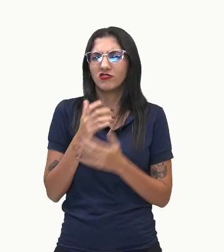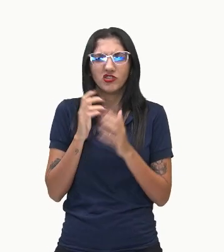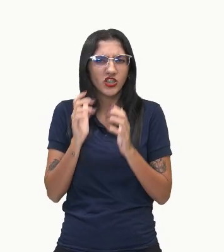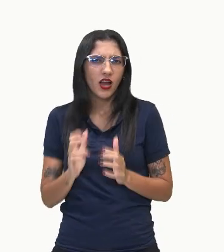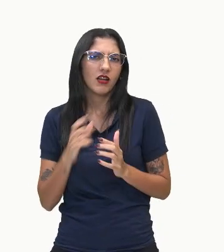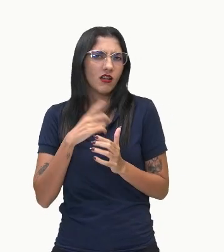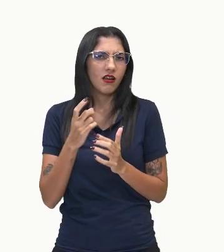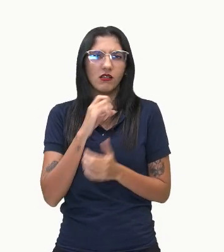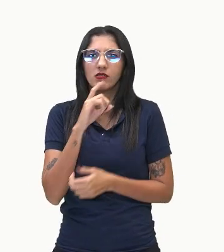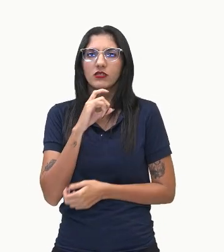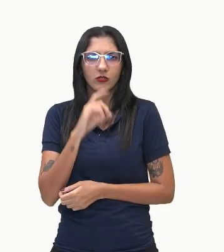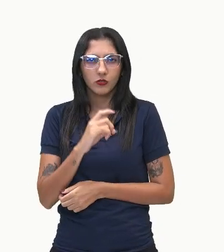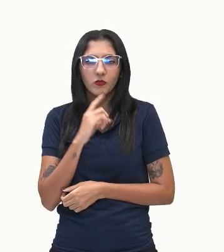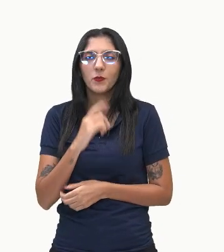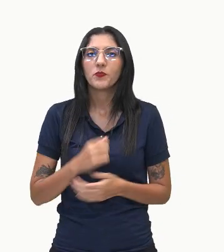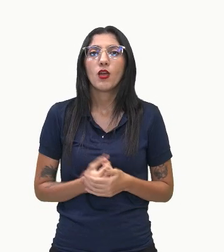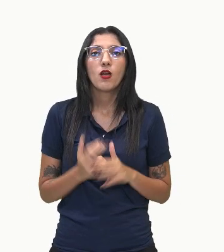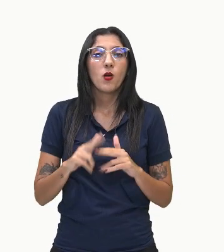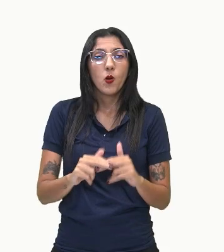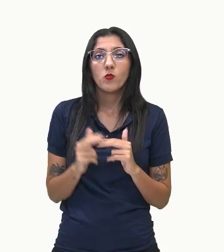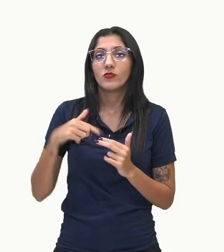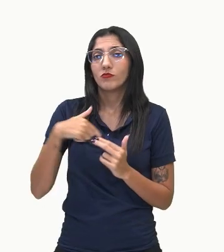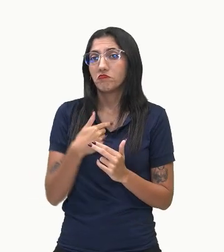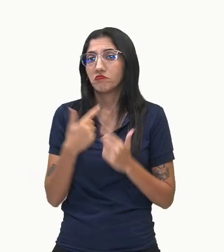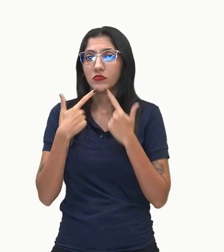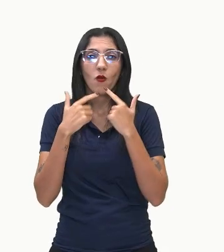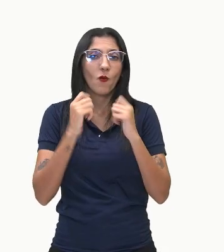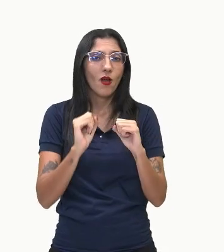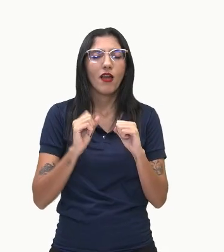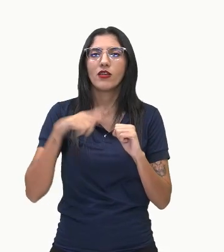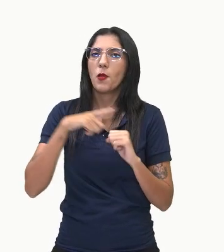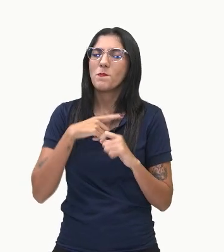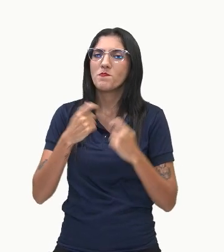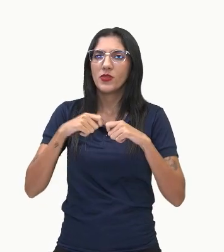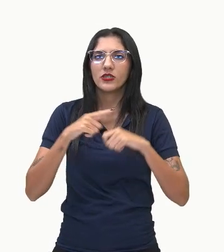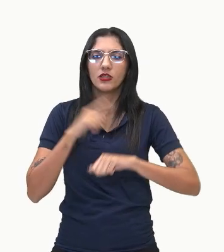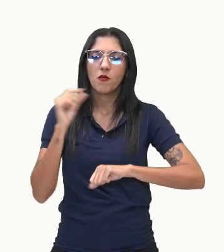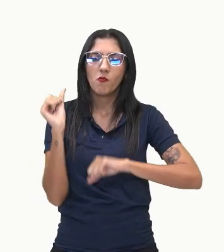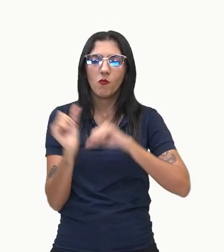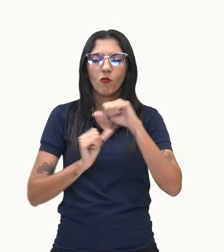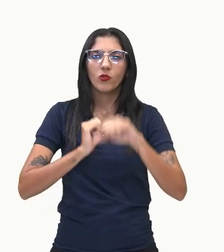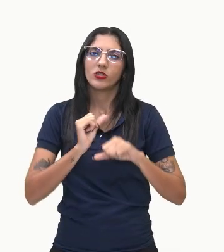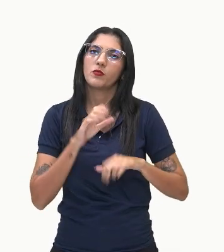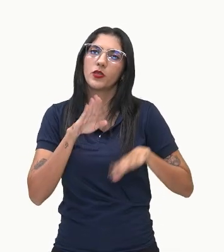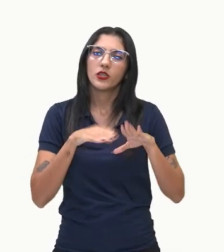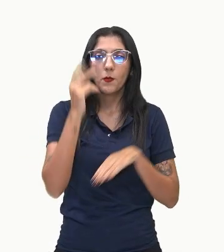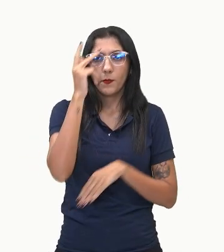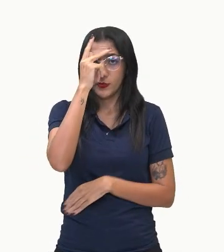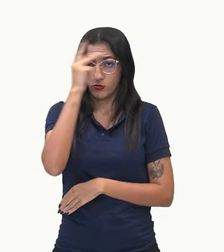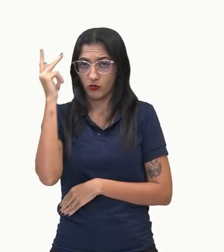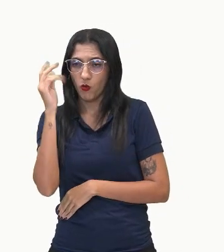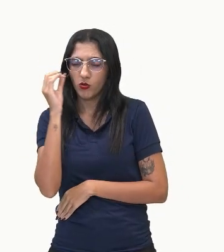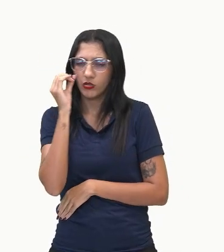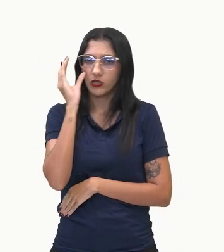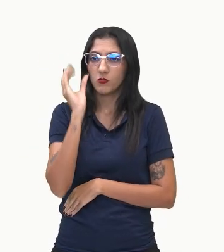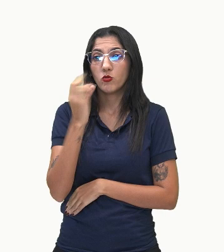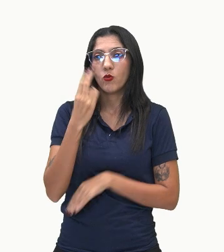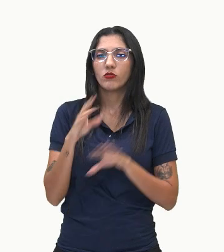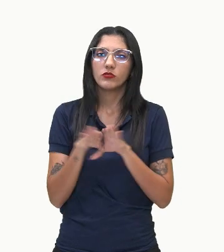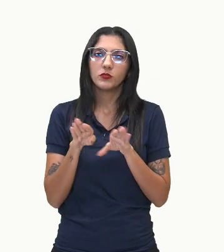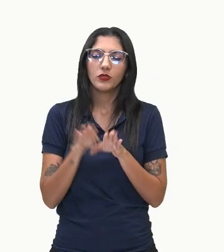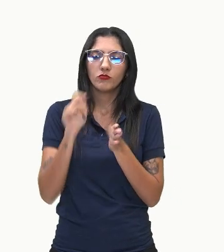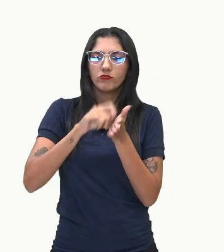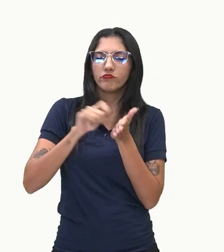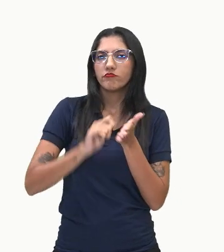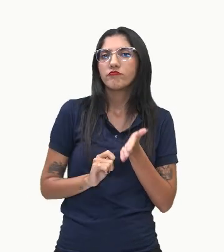né? Então, a nossa linguagem precisa ser adequada de acordo com quem nós estamos falando ou escrevendo, para quem nós